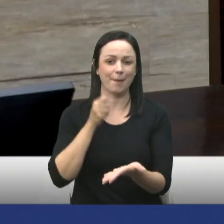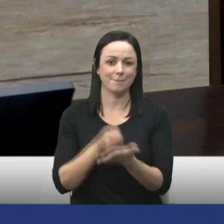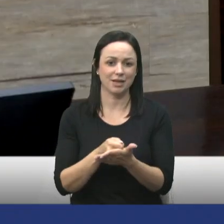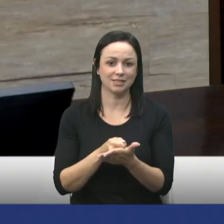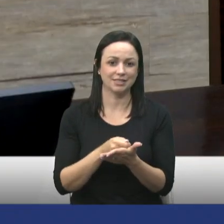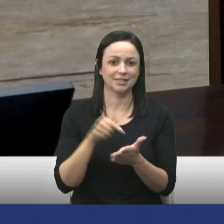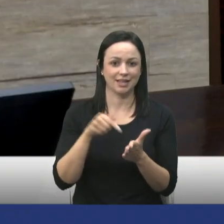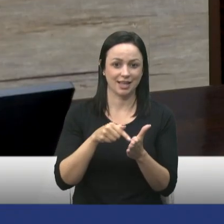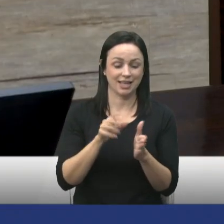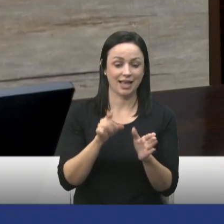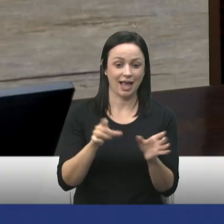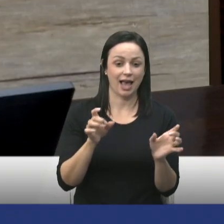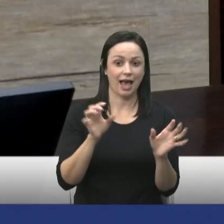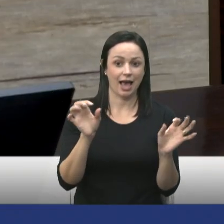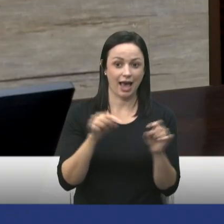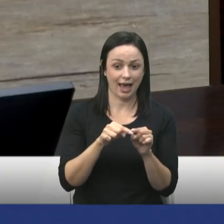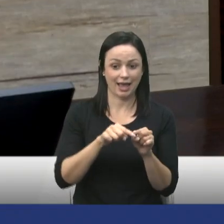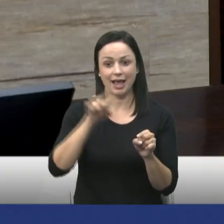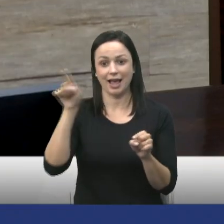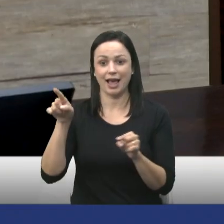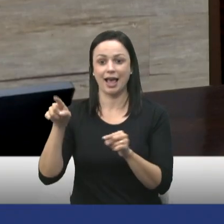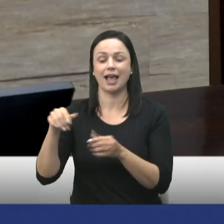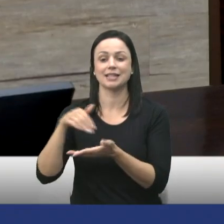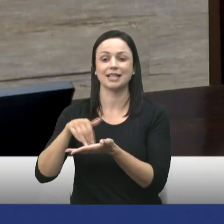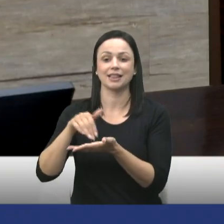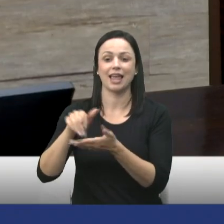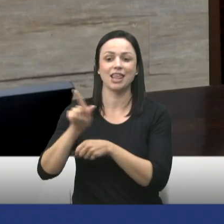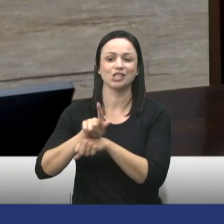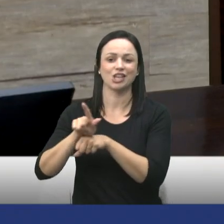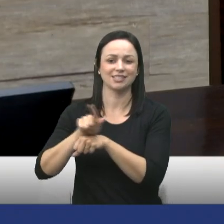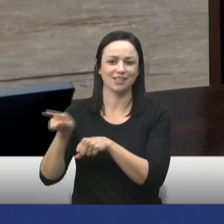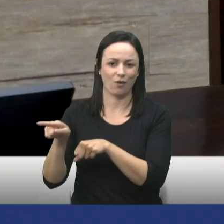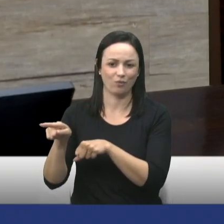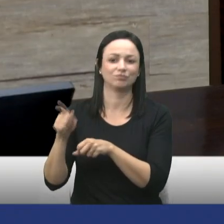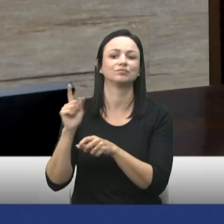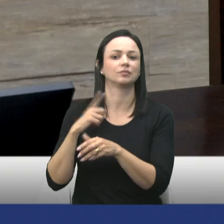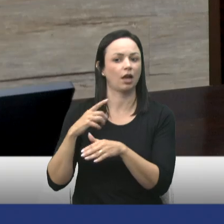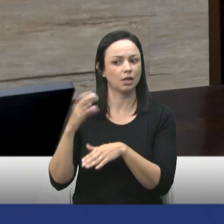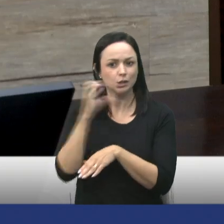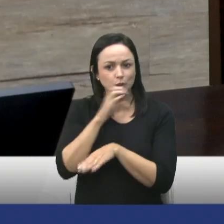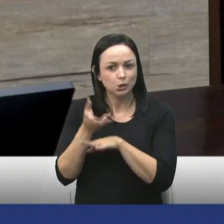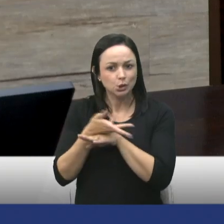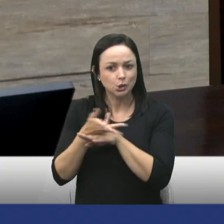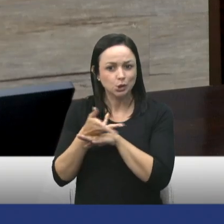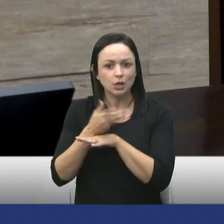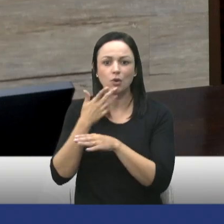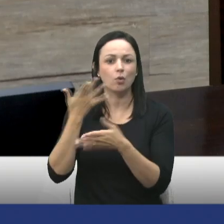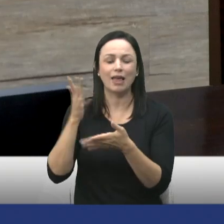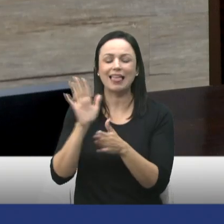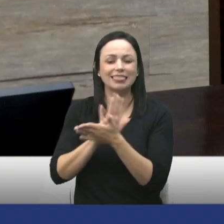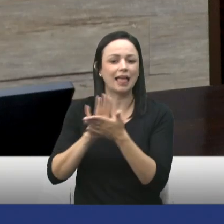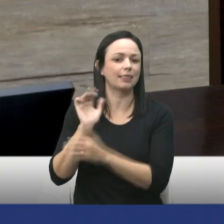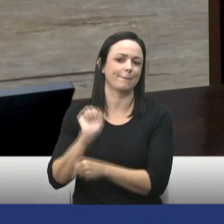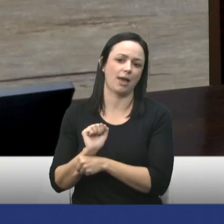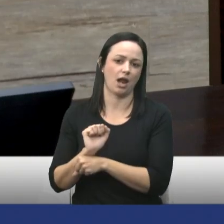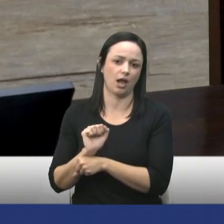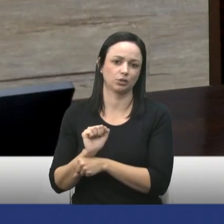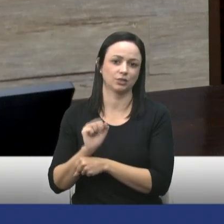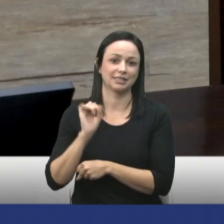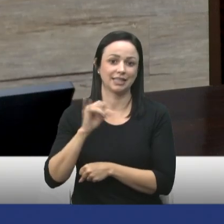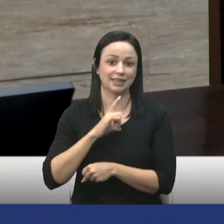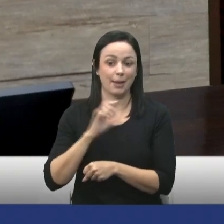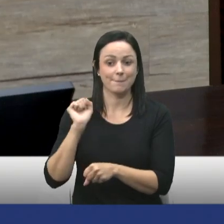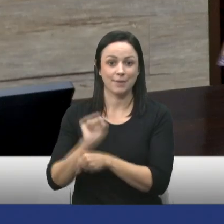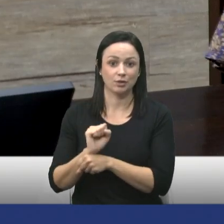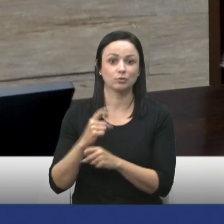vão para a Secretaria de Gestão. E lá a gente tem agilizado muito, certo, esse processo, para que não fique nada parado. Às vezes, se tem alguma coisa